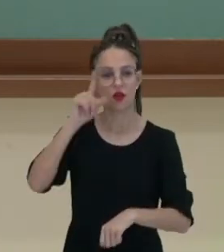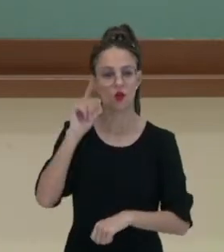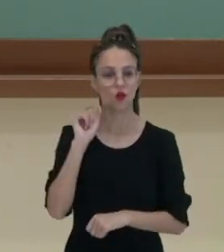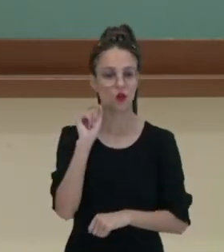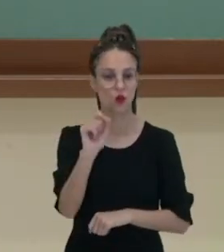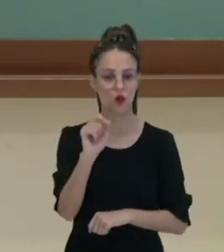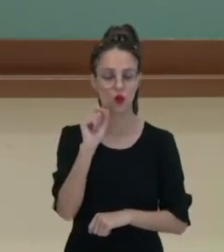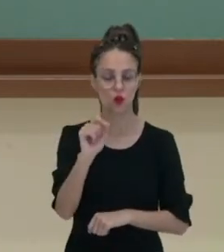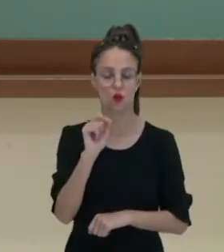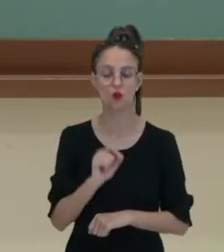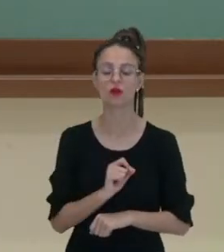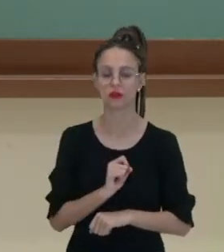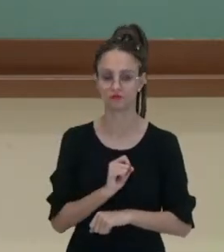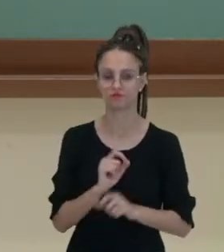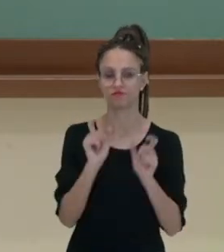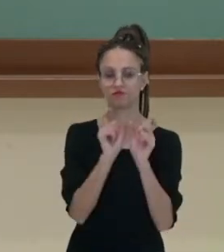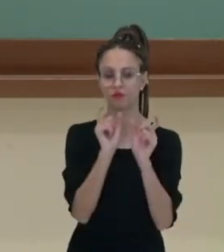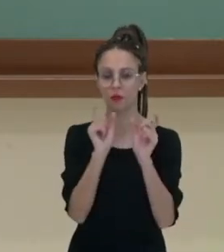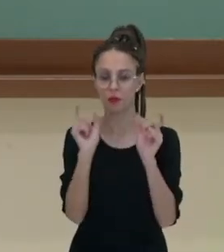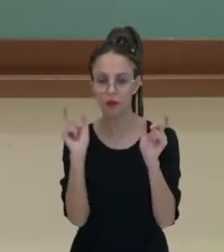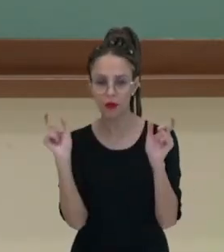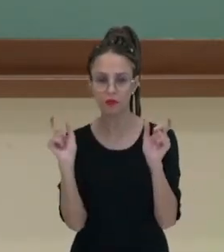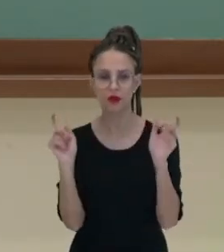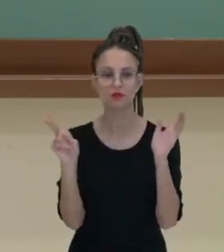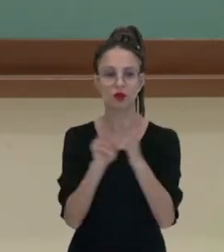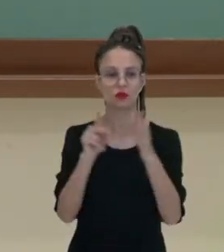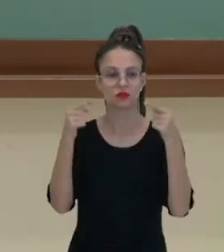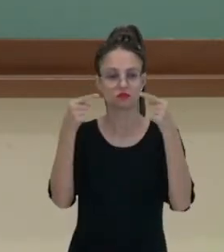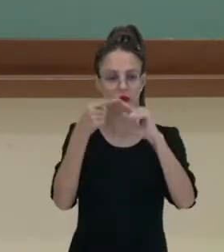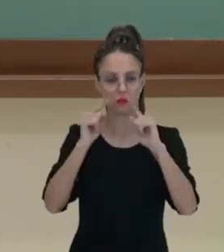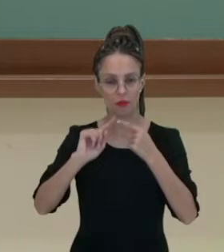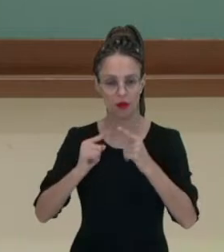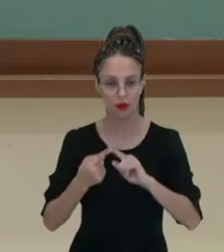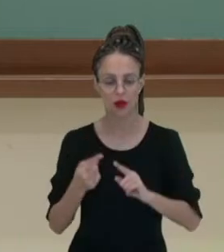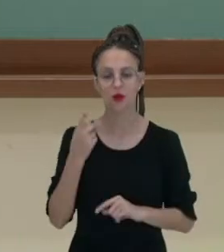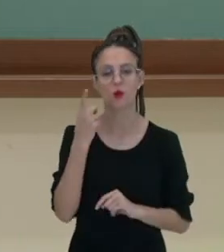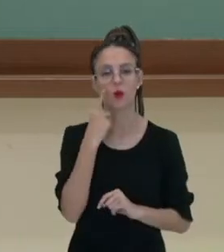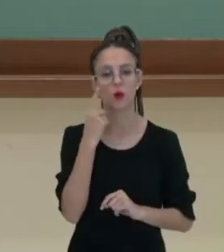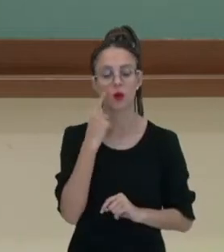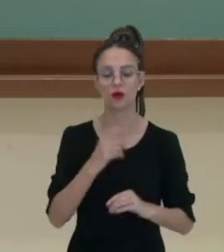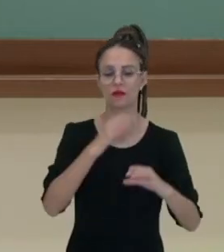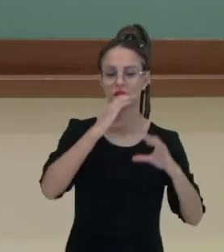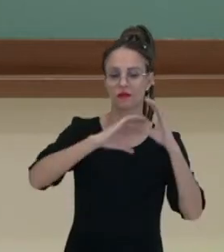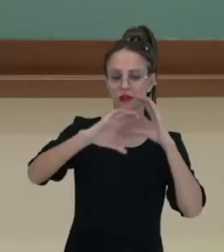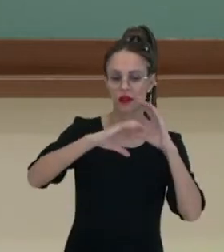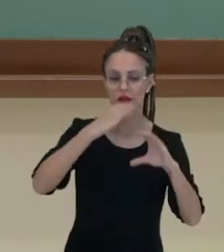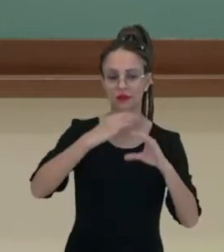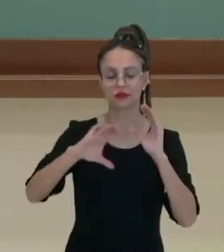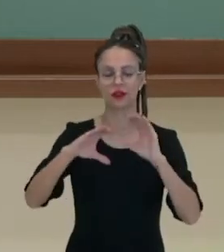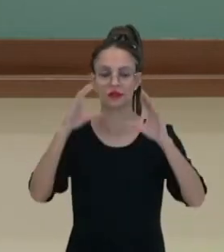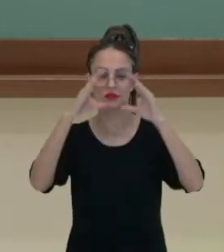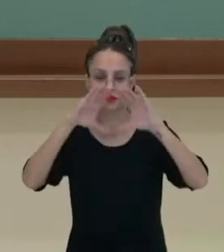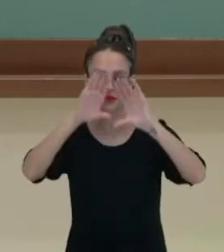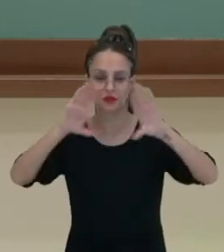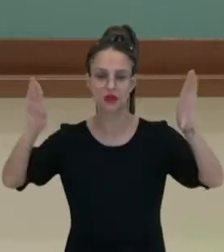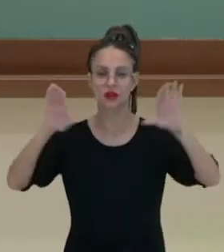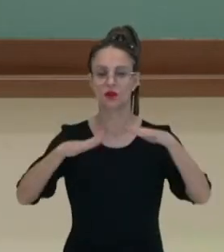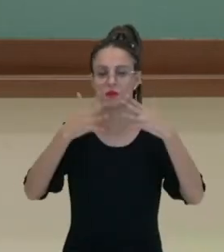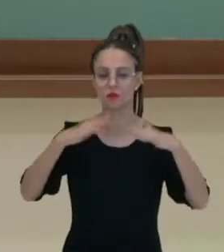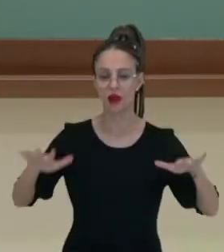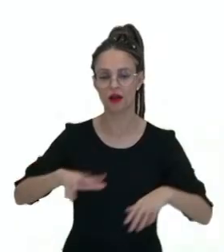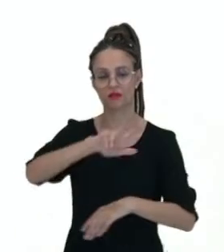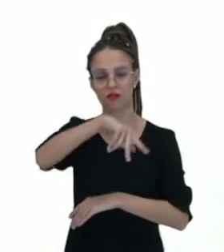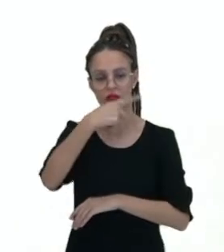A redondilha maior. Então, percebemos que cantar, céu, mar,